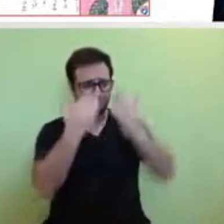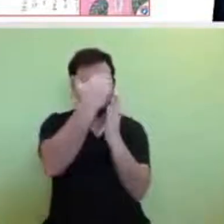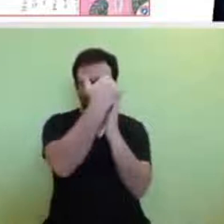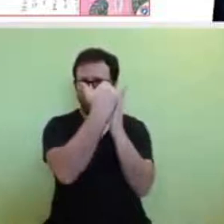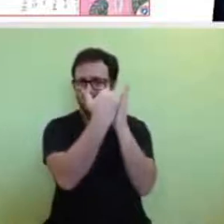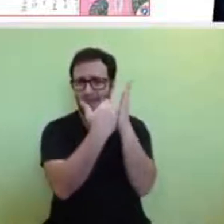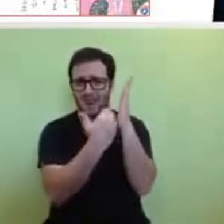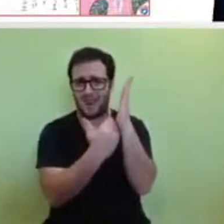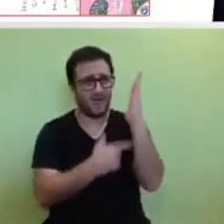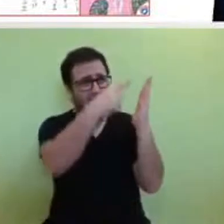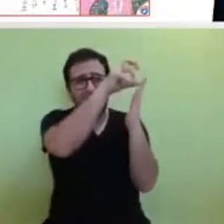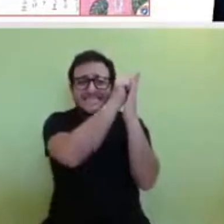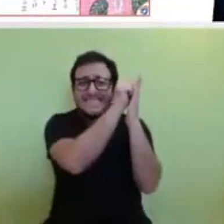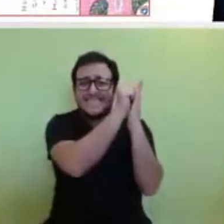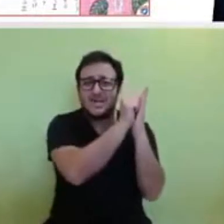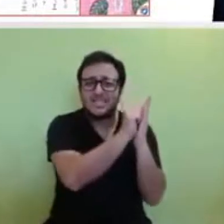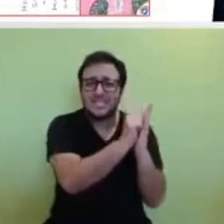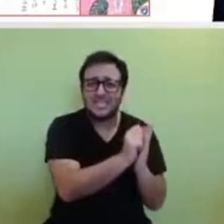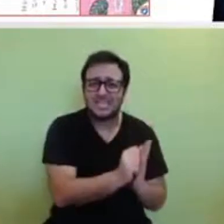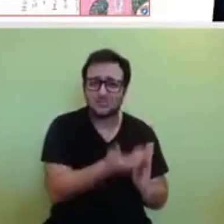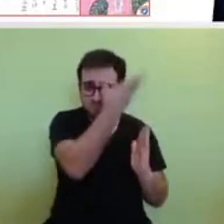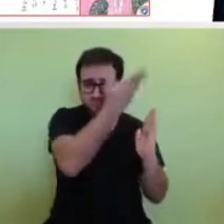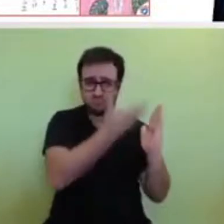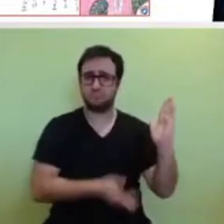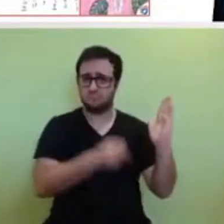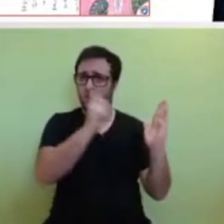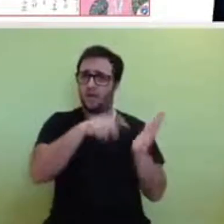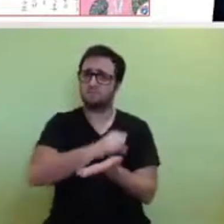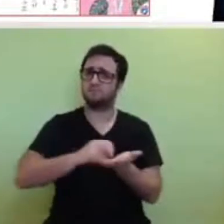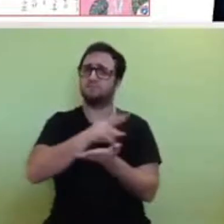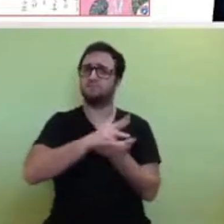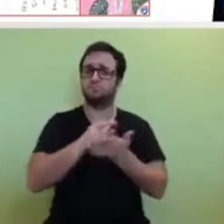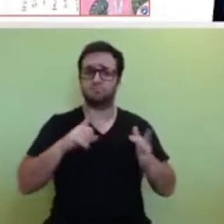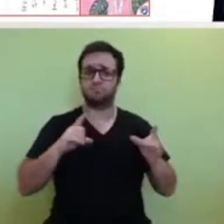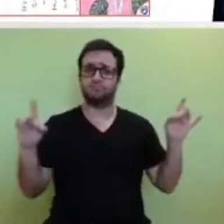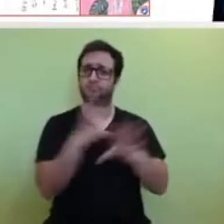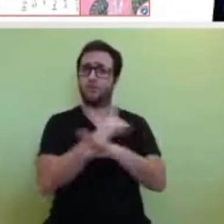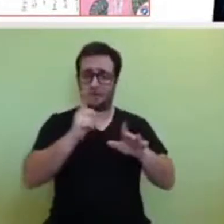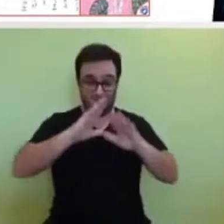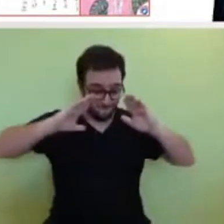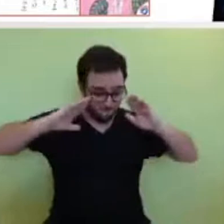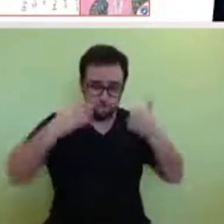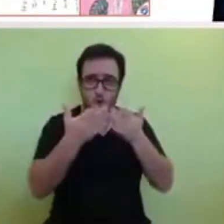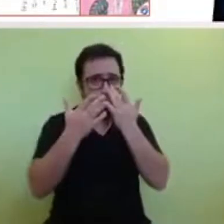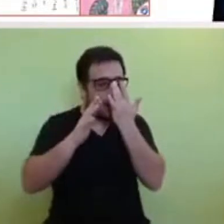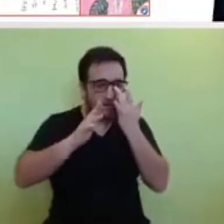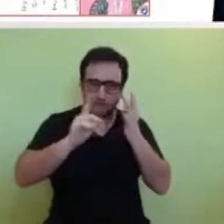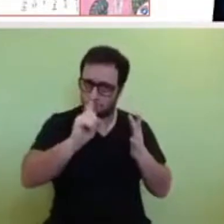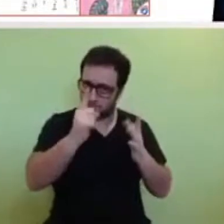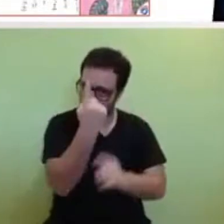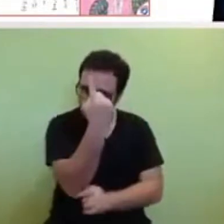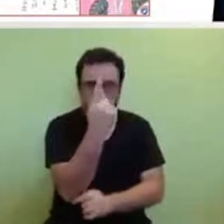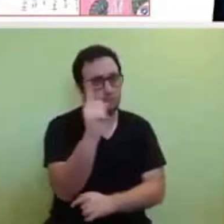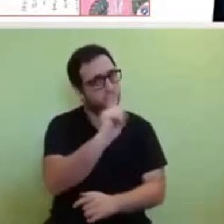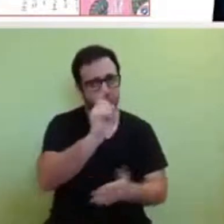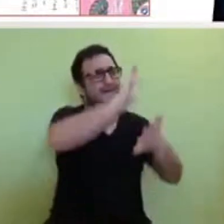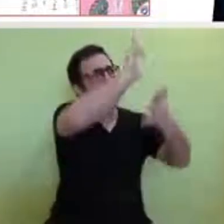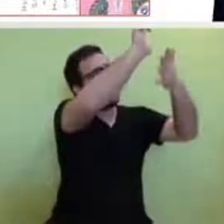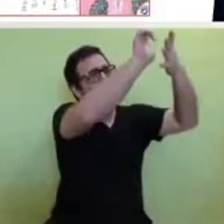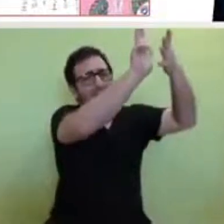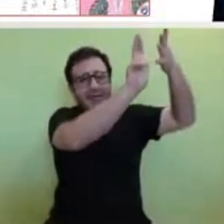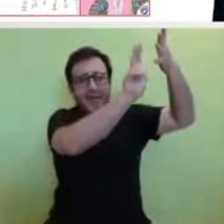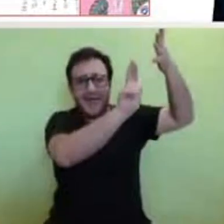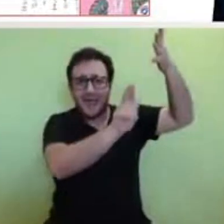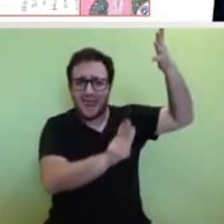usar a escrita de sinais para vários objetivos, né? Eu tive uma experiência em